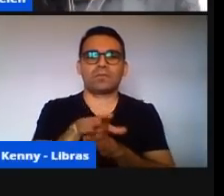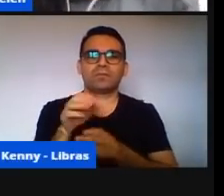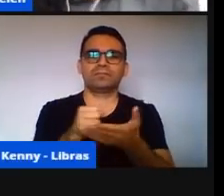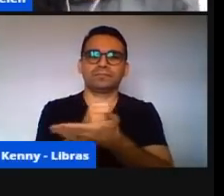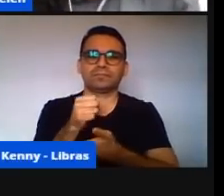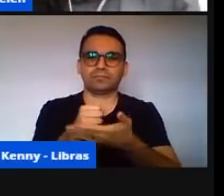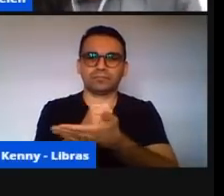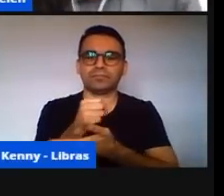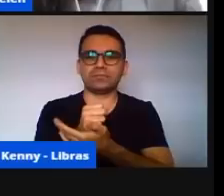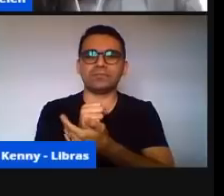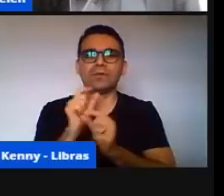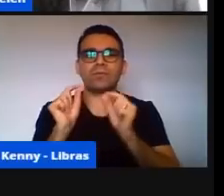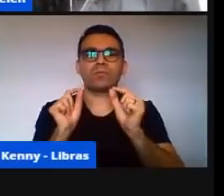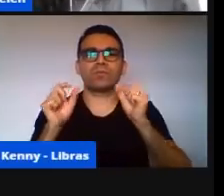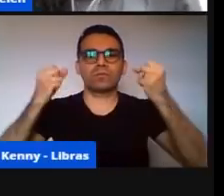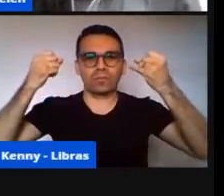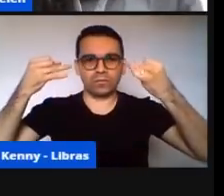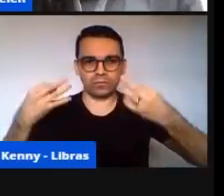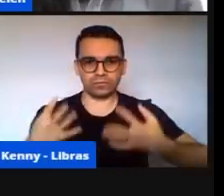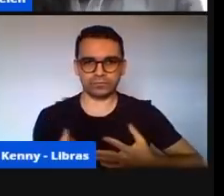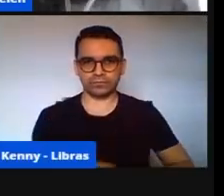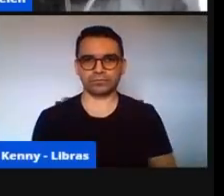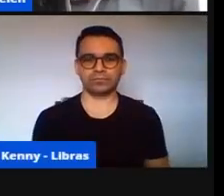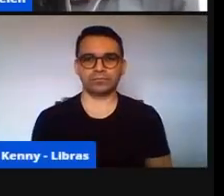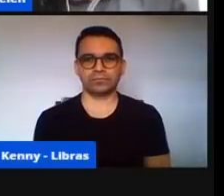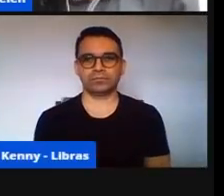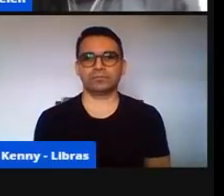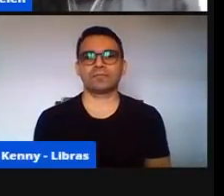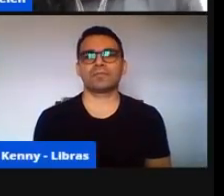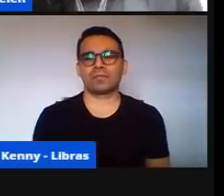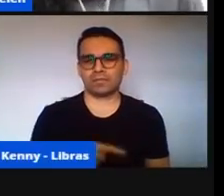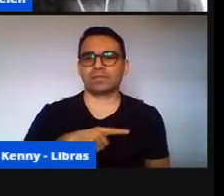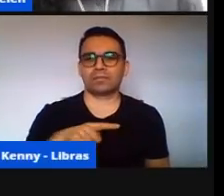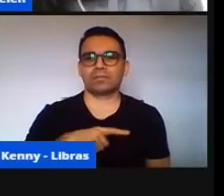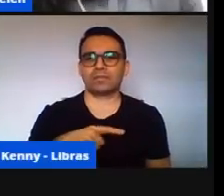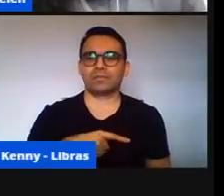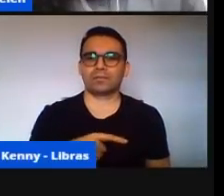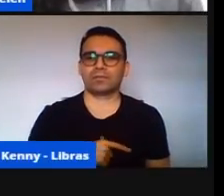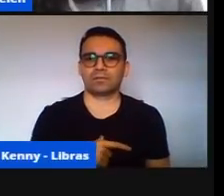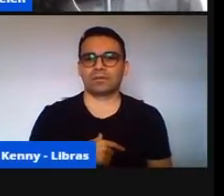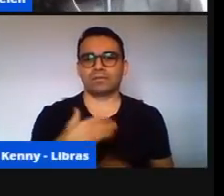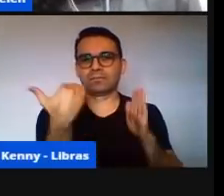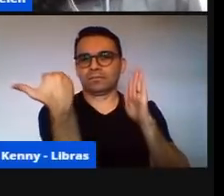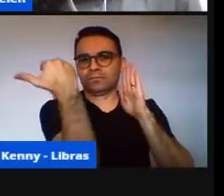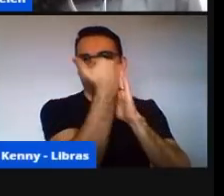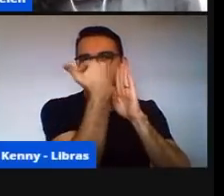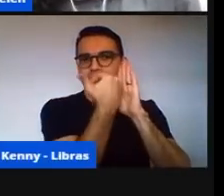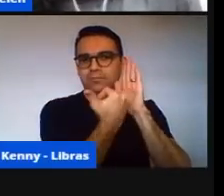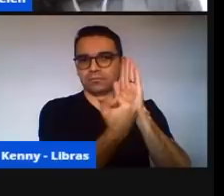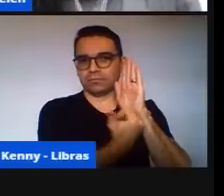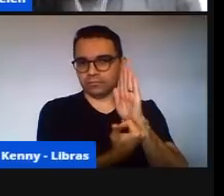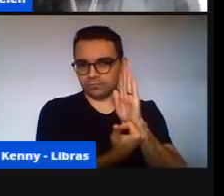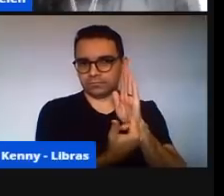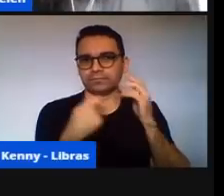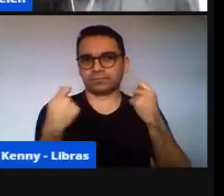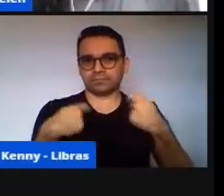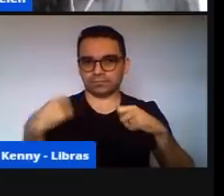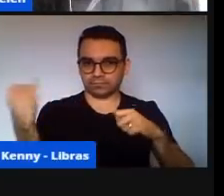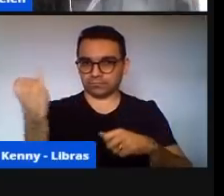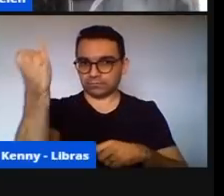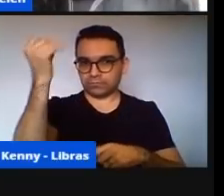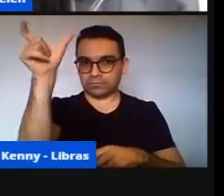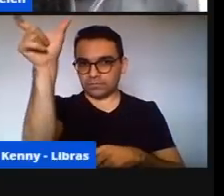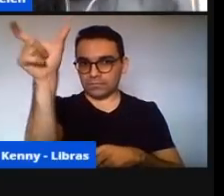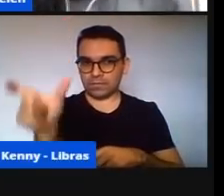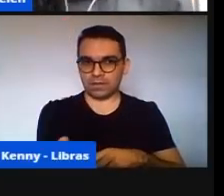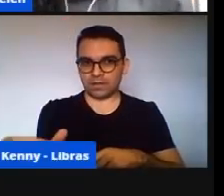gente fala muito a respeito dessas orientações básicas que o manipulador de alimentos ele tem que ter, né? Que é tomar